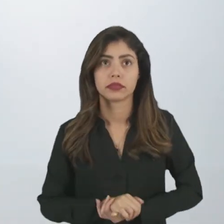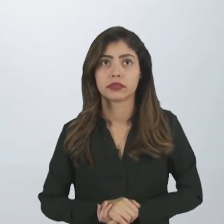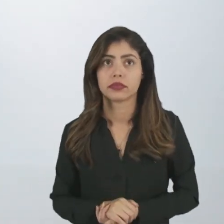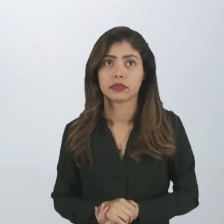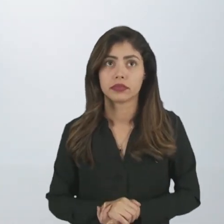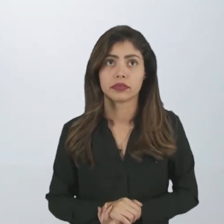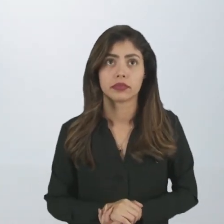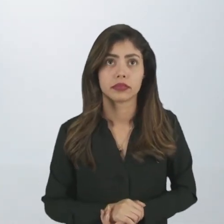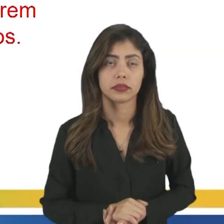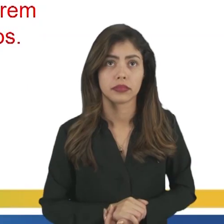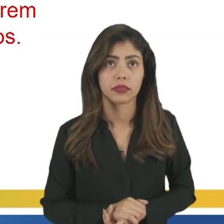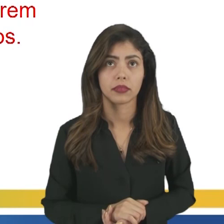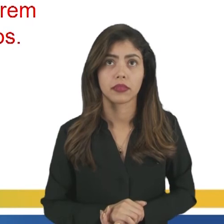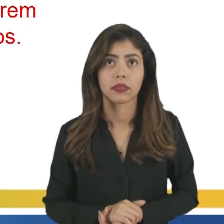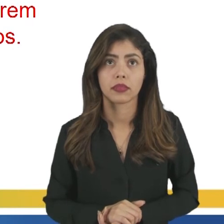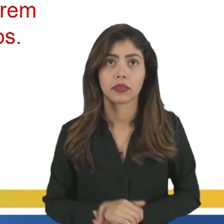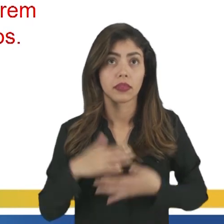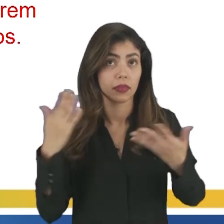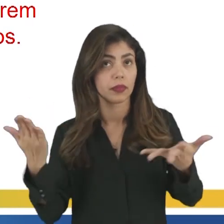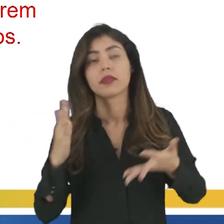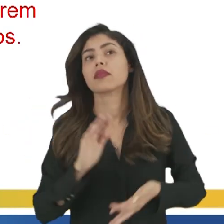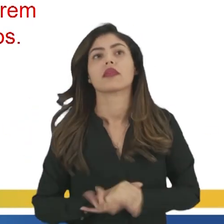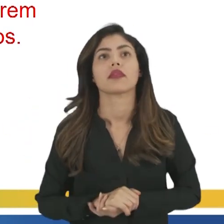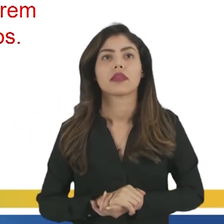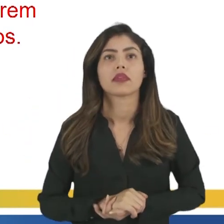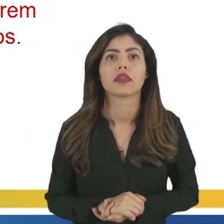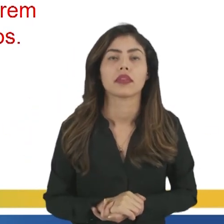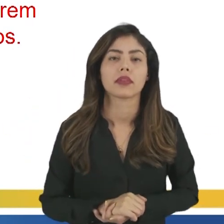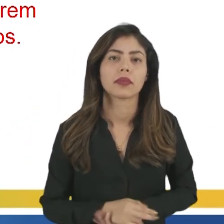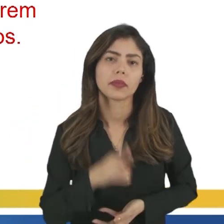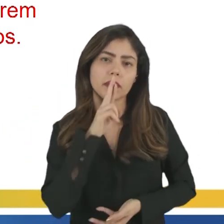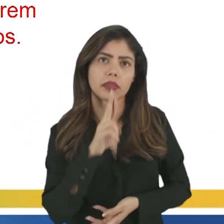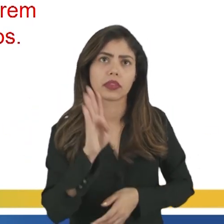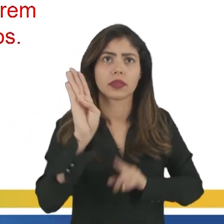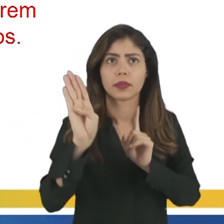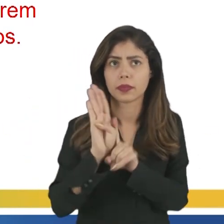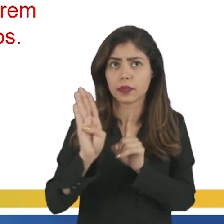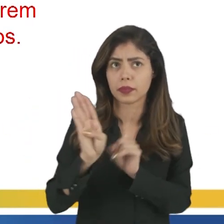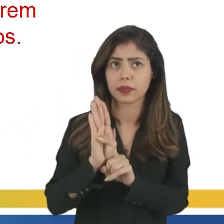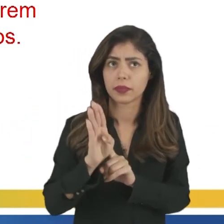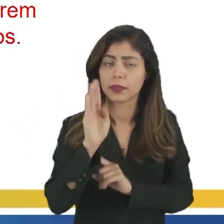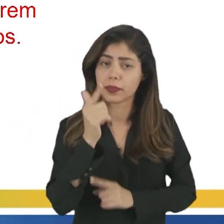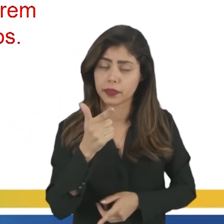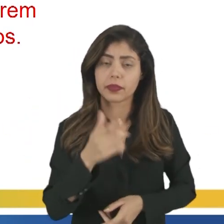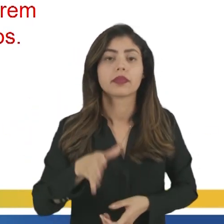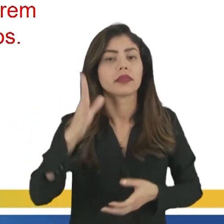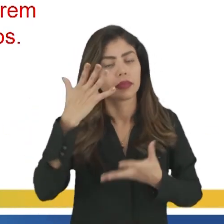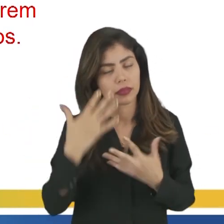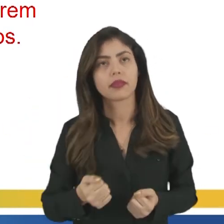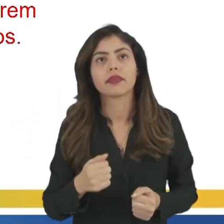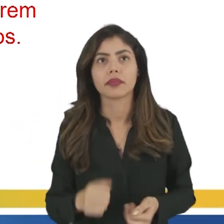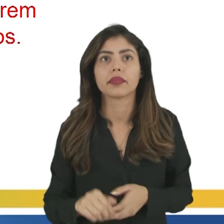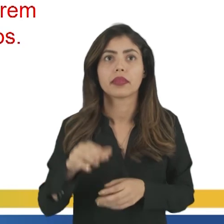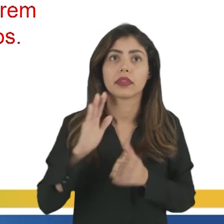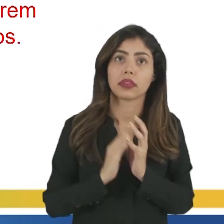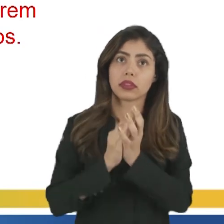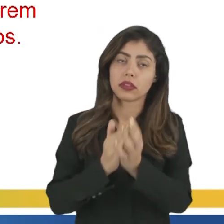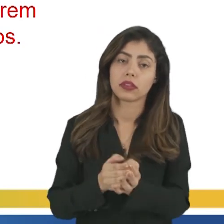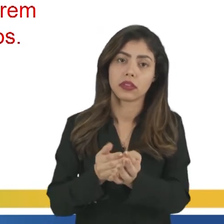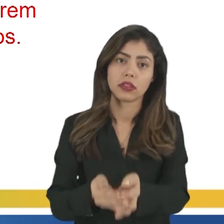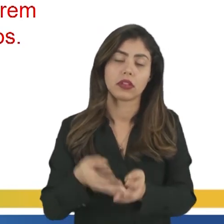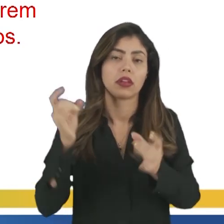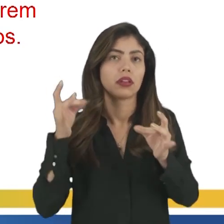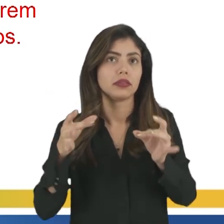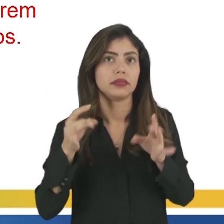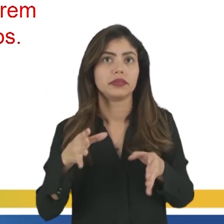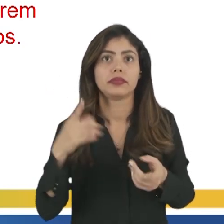respostas, né, pessoal? Então, quem respondeu a letra B na questão 1 acertou, né? Mercadores e navegadores, né? Foram as